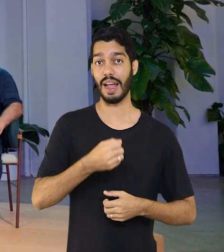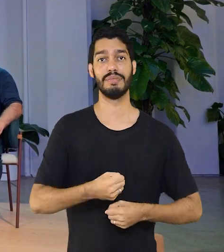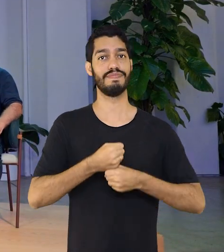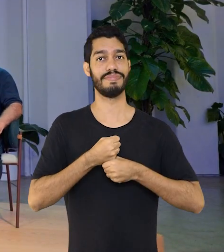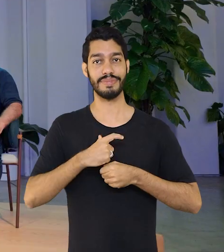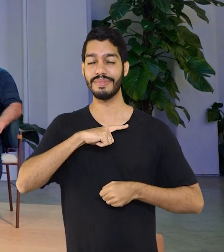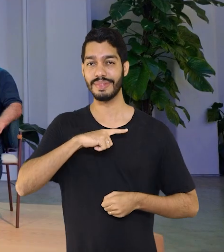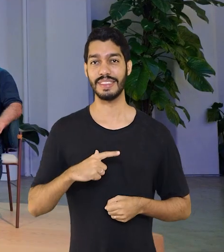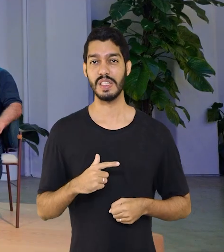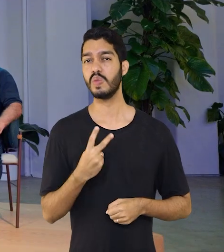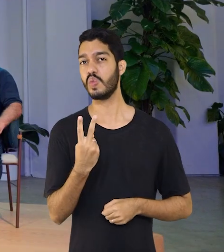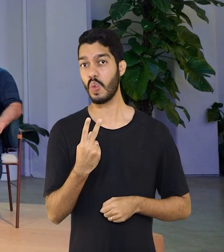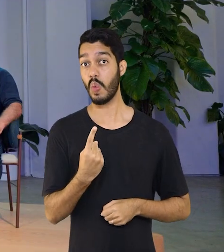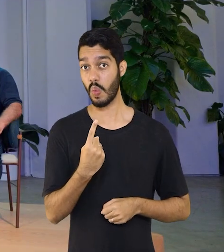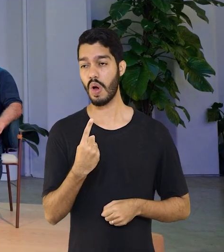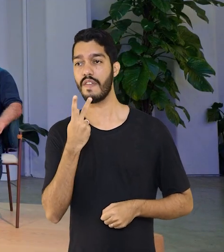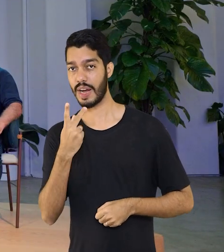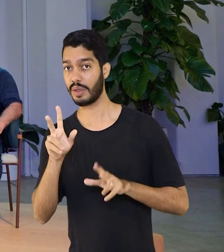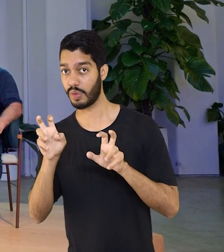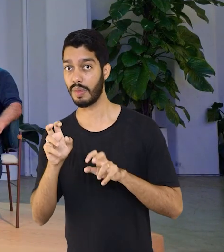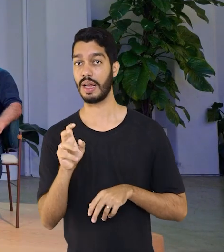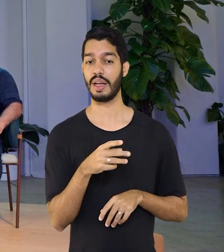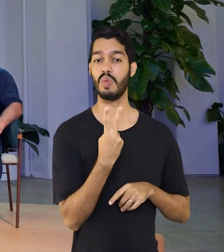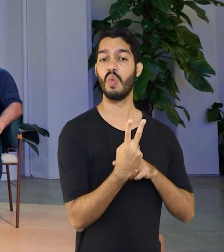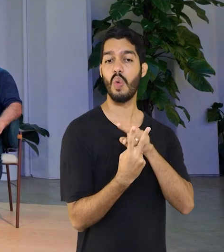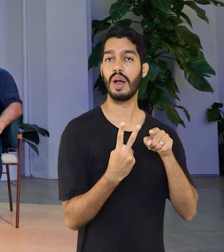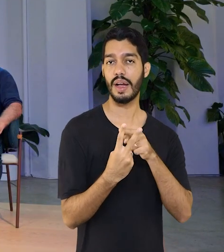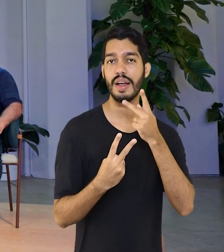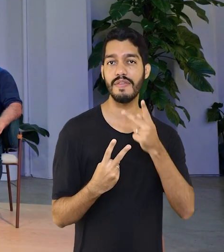3 ganhadores, né? Um argumentava